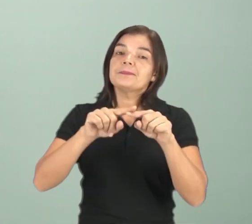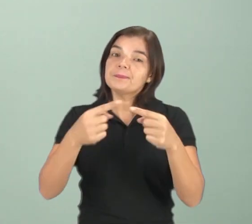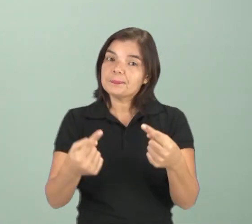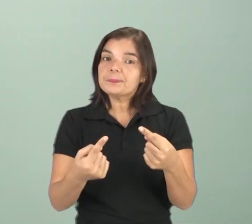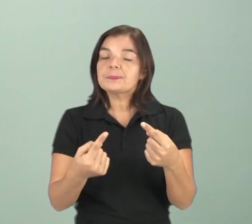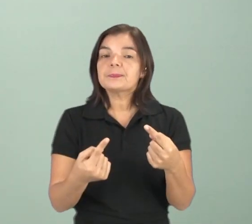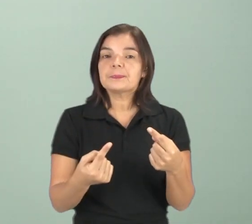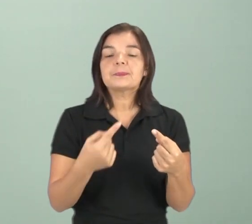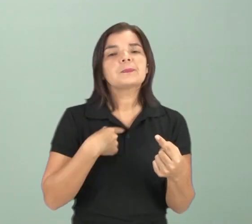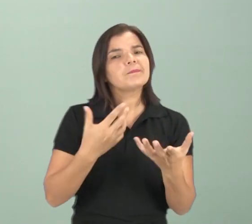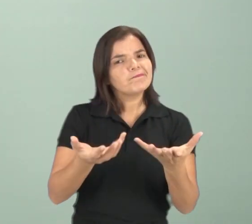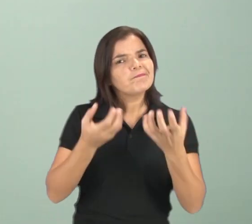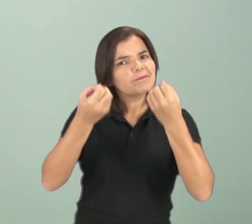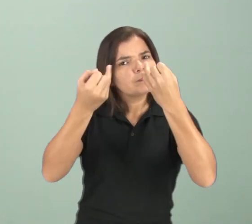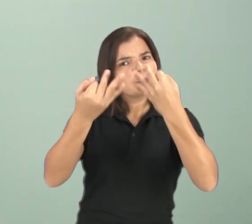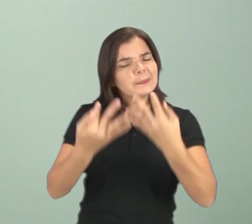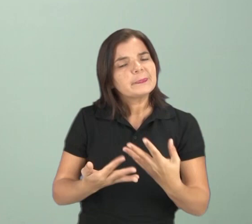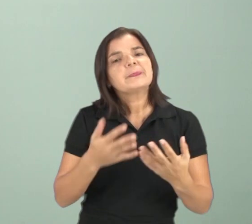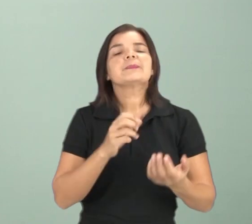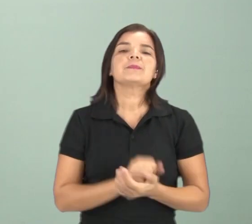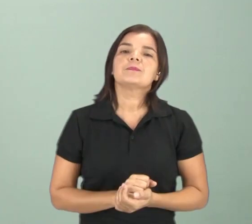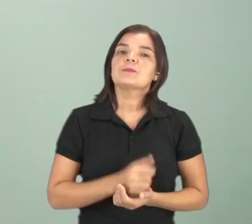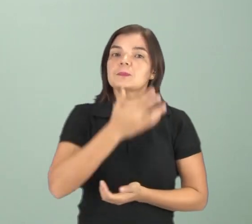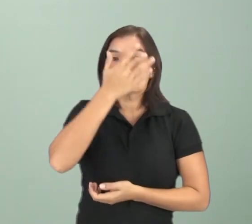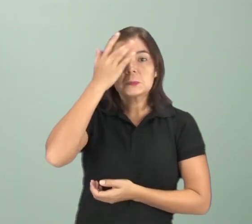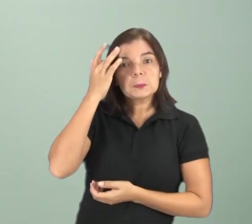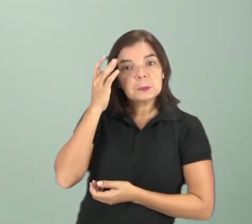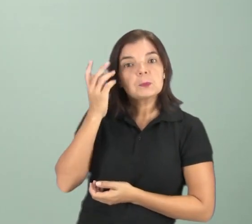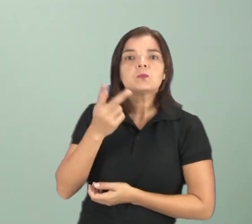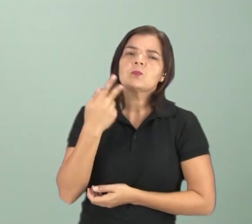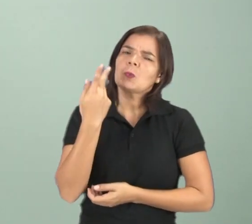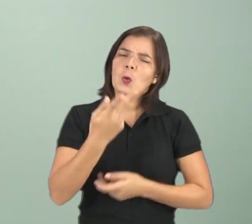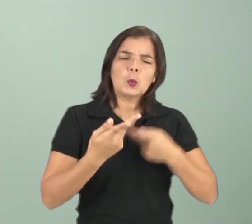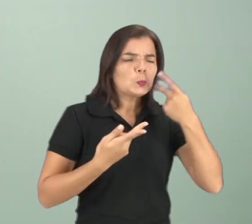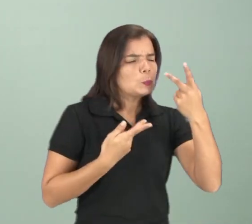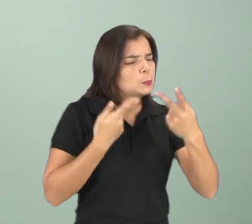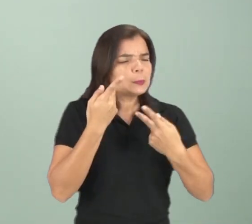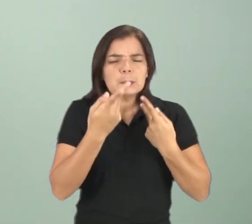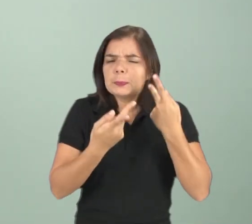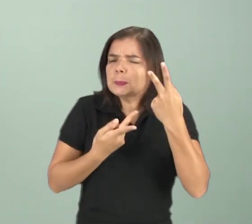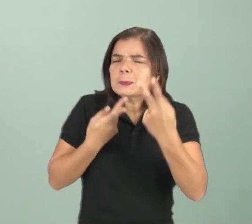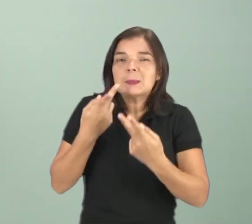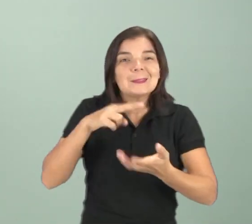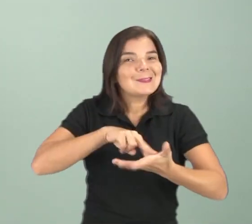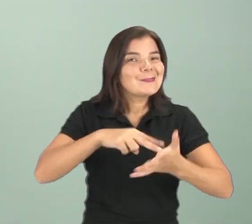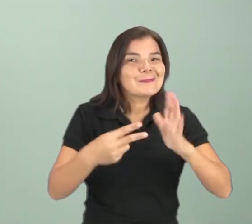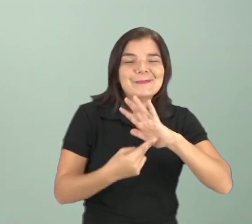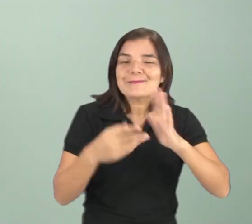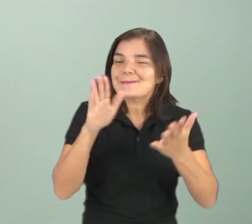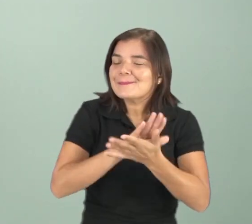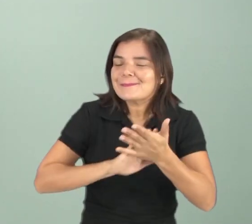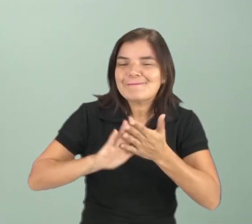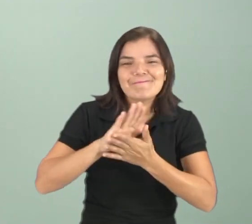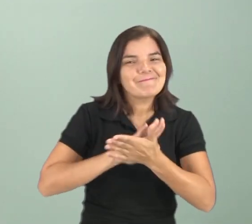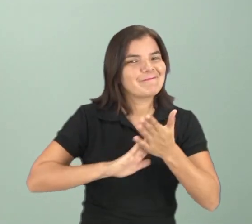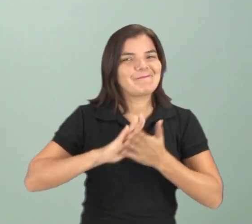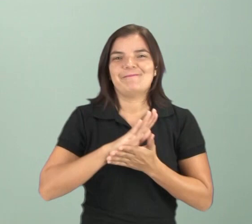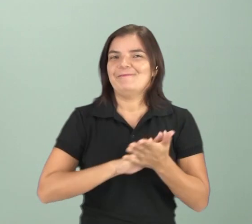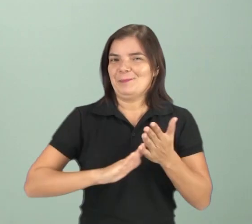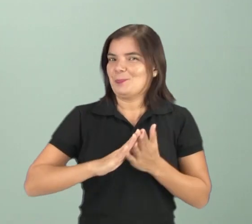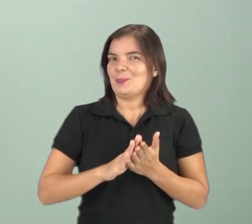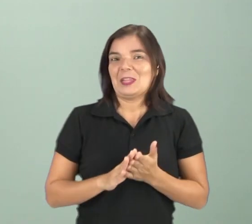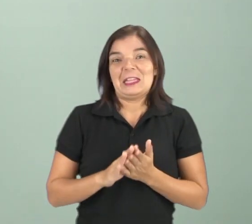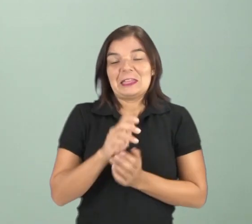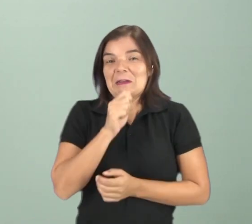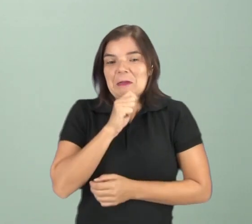mas quando eu quero dizer que, quando a pessoa fala muito, ela não faz nada. Então,